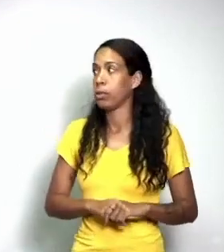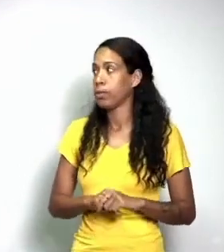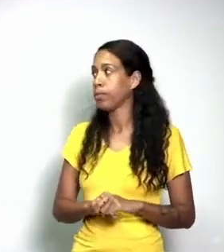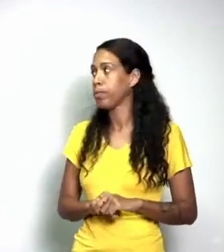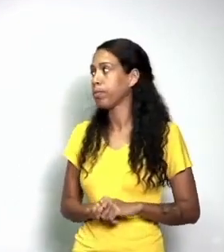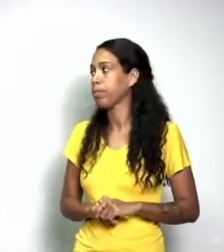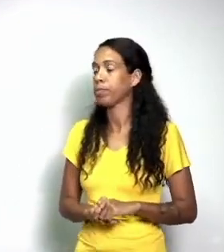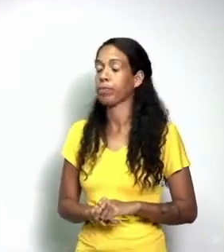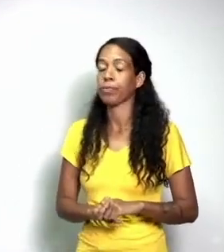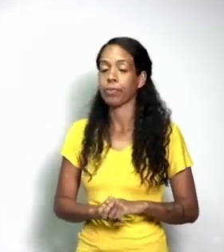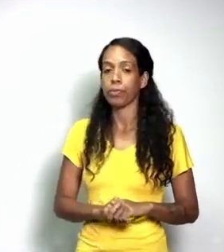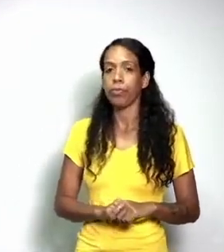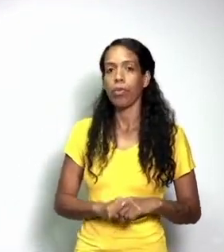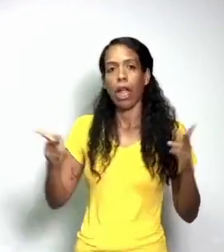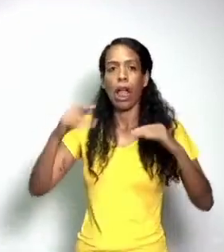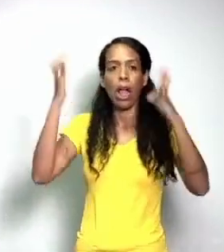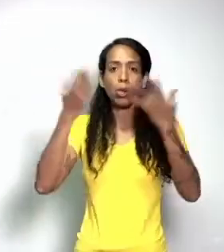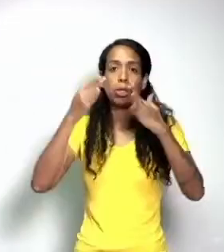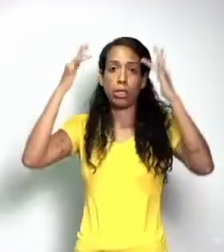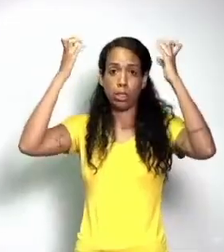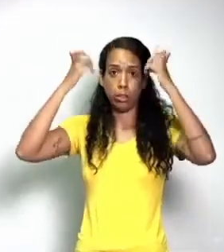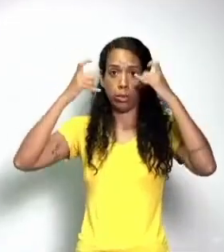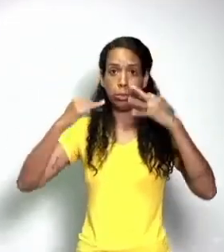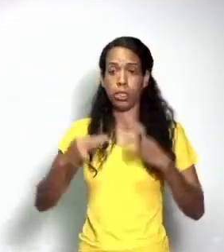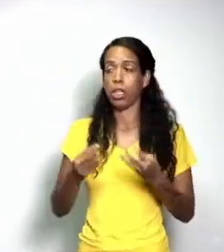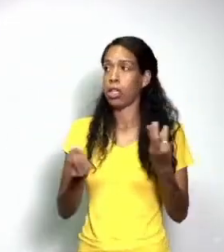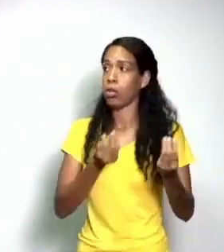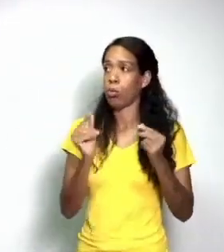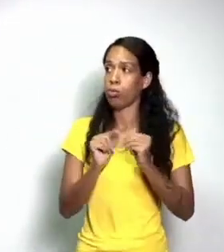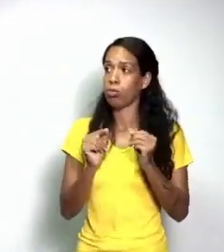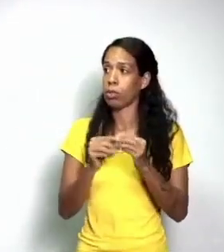novo. Aí pode puxar as duas longarinas.